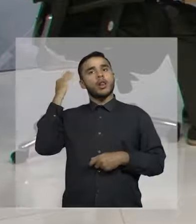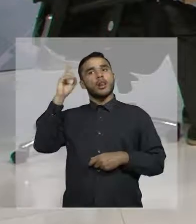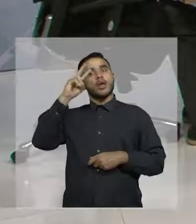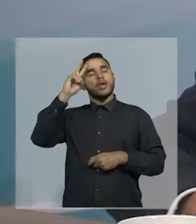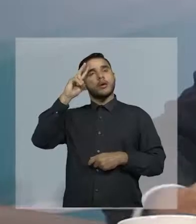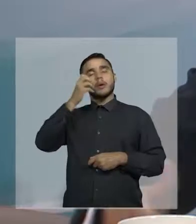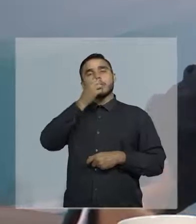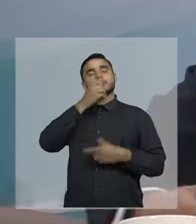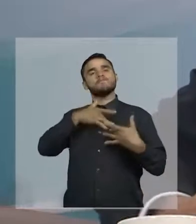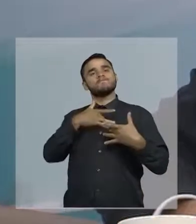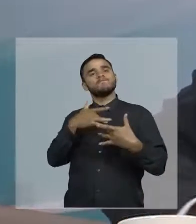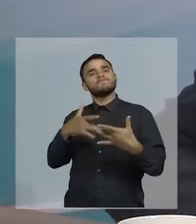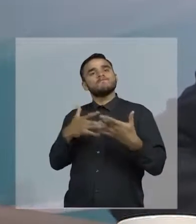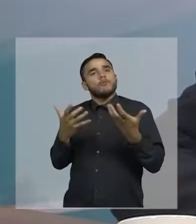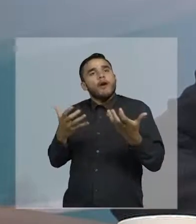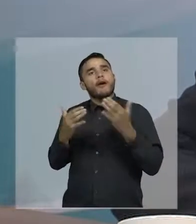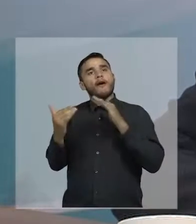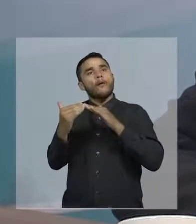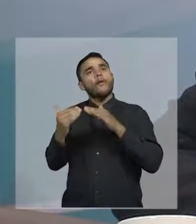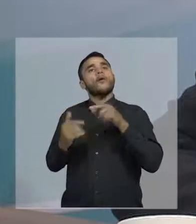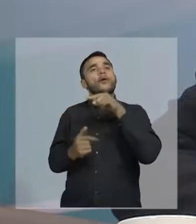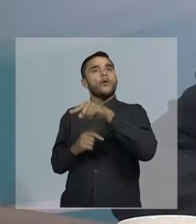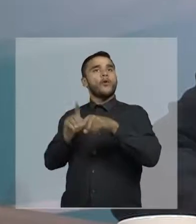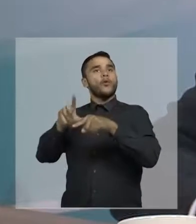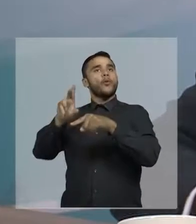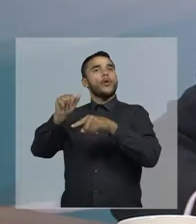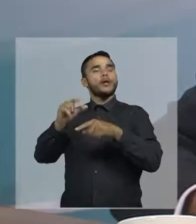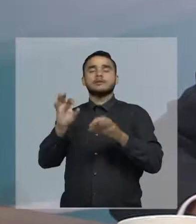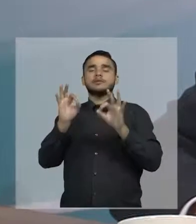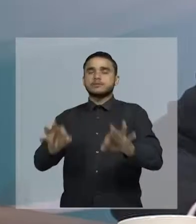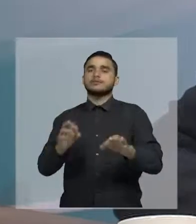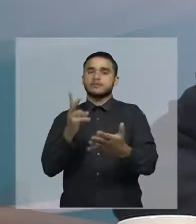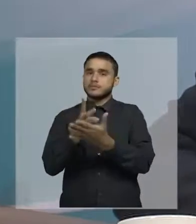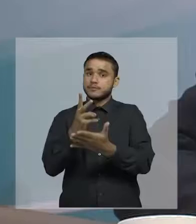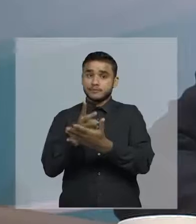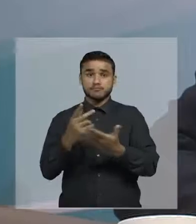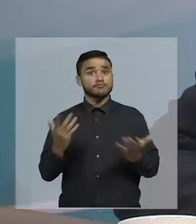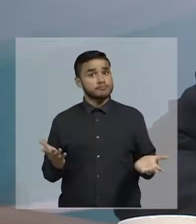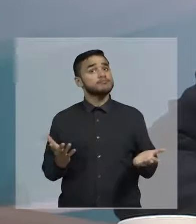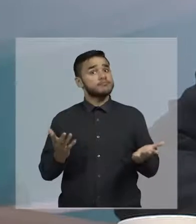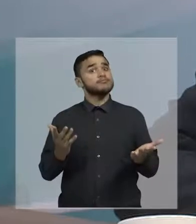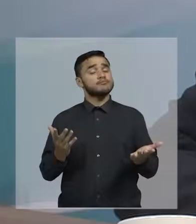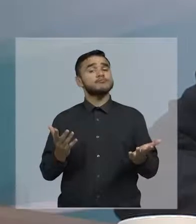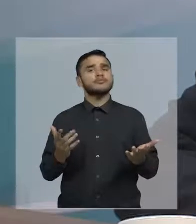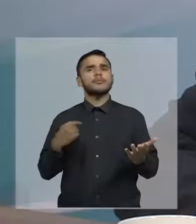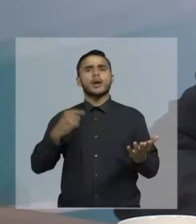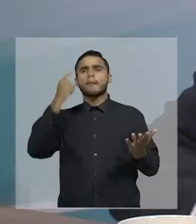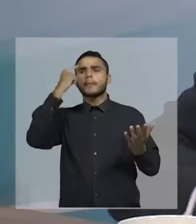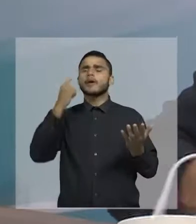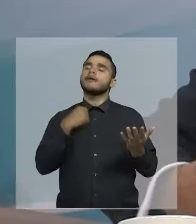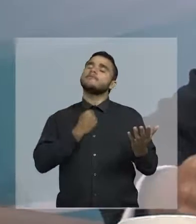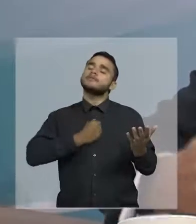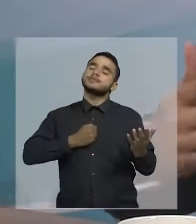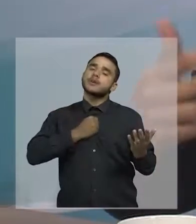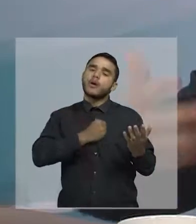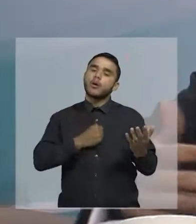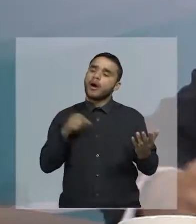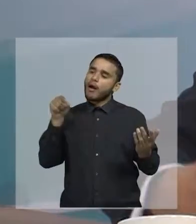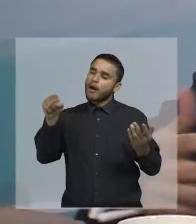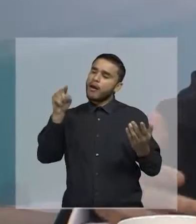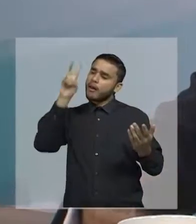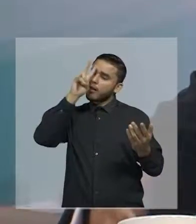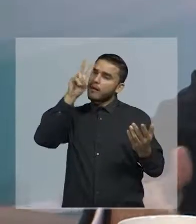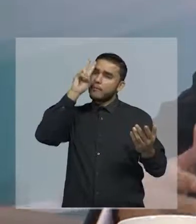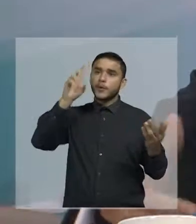memória afetiva do povo brasileiro fique sempre acesa e se tenha a